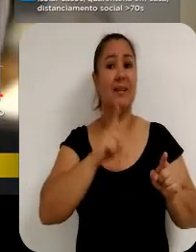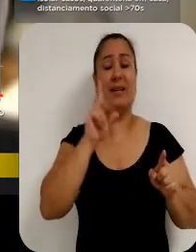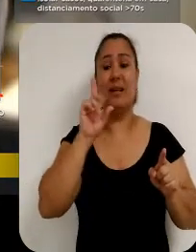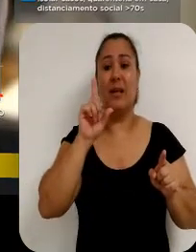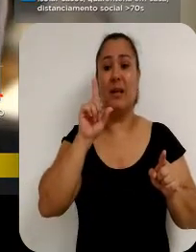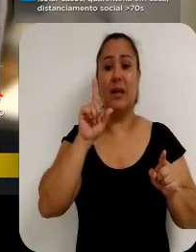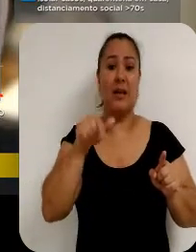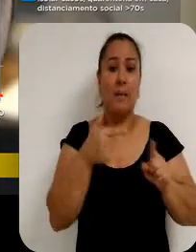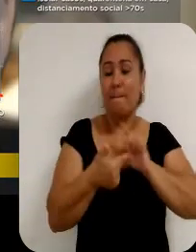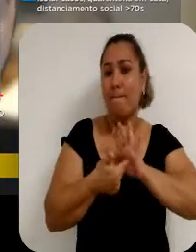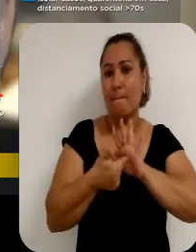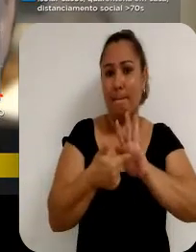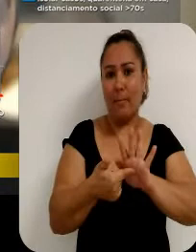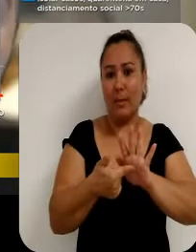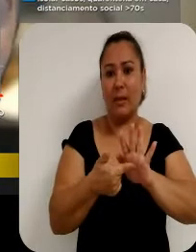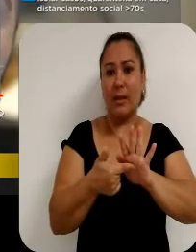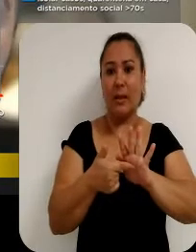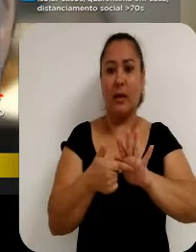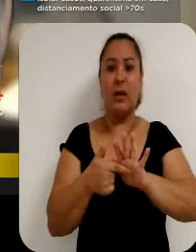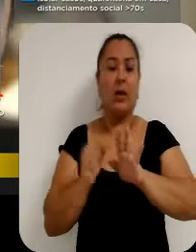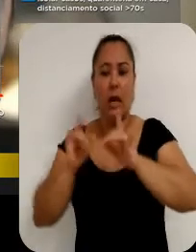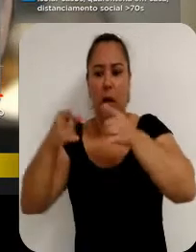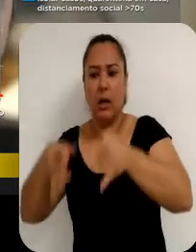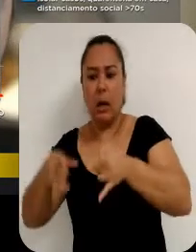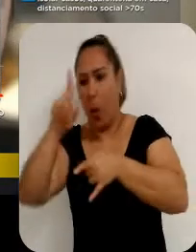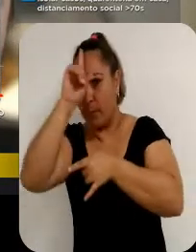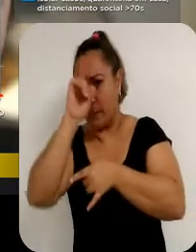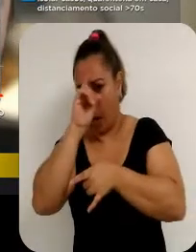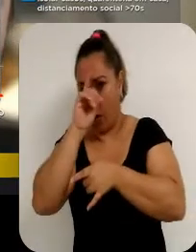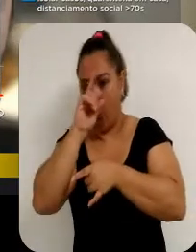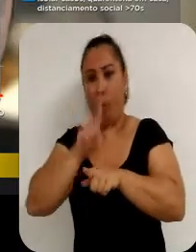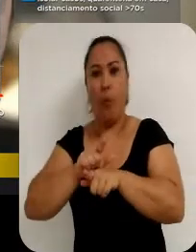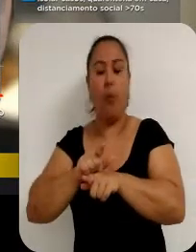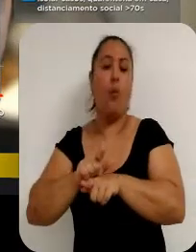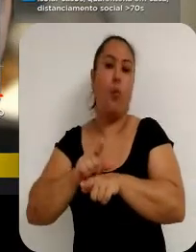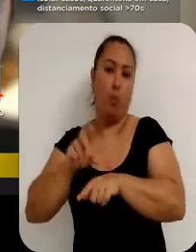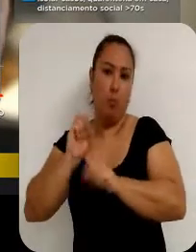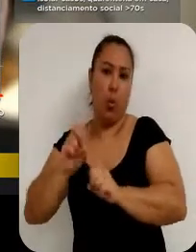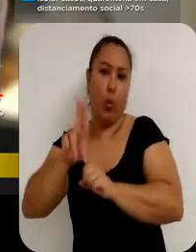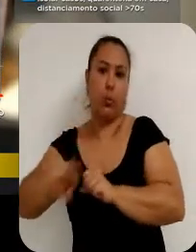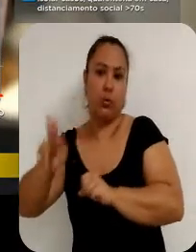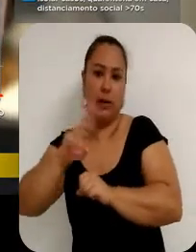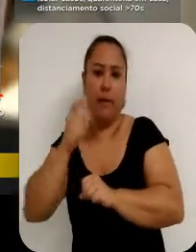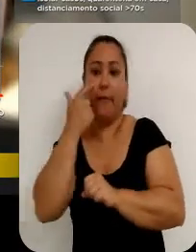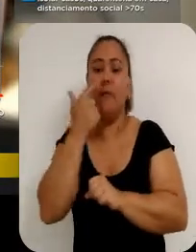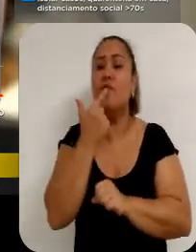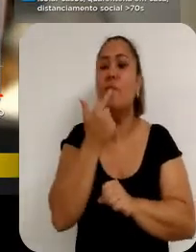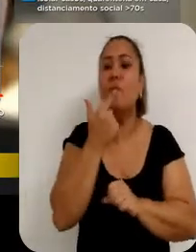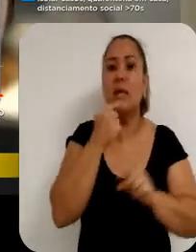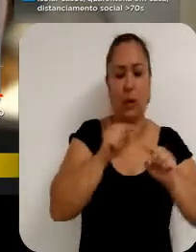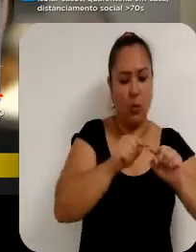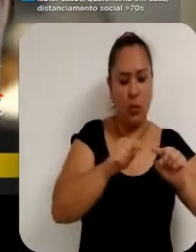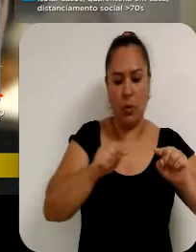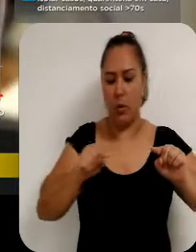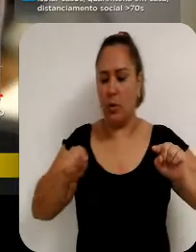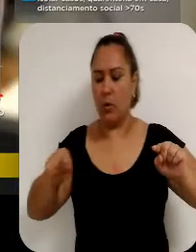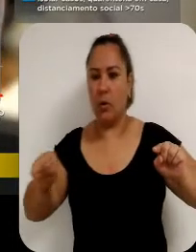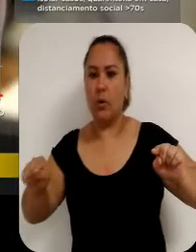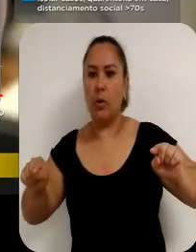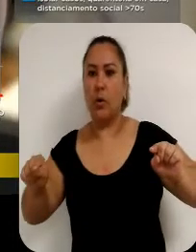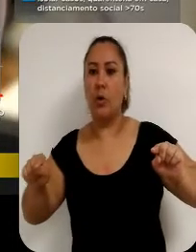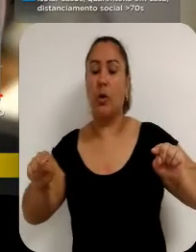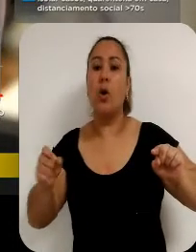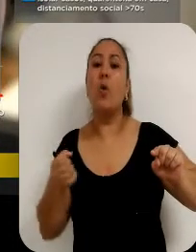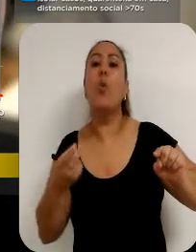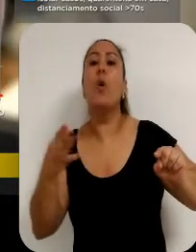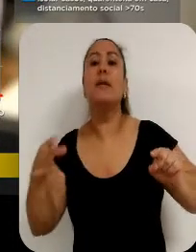leitos hospitalares. Vocês estão vendo a linha vermelha ali embaixo. A linha vermelha é o número de leitos disponíveis. A linha preta é o número de pessoas precisando de leitos